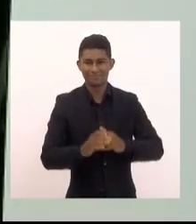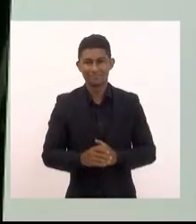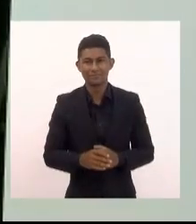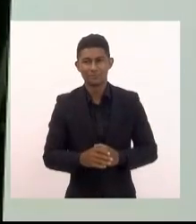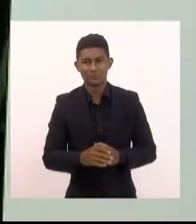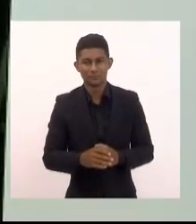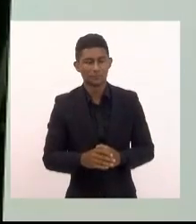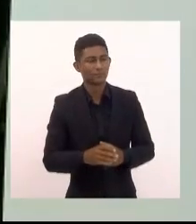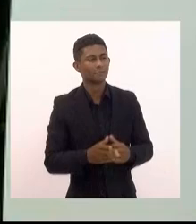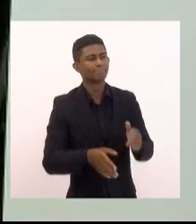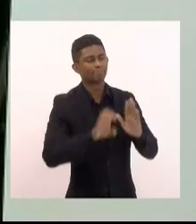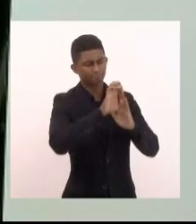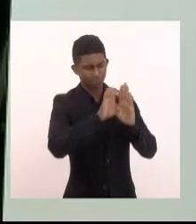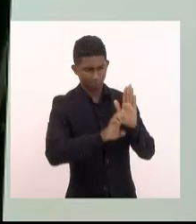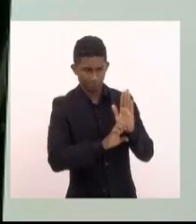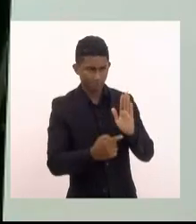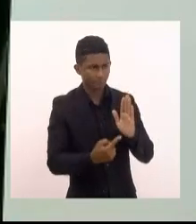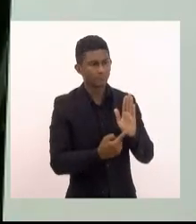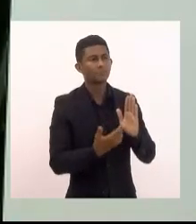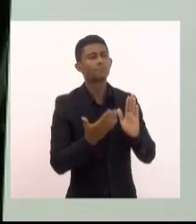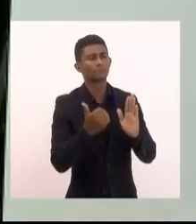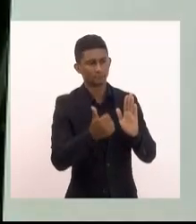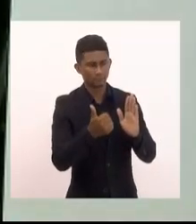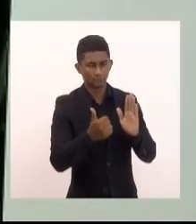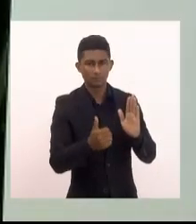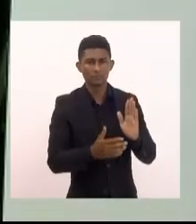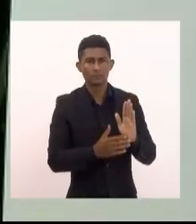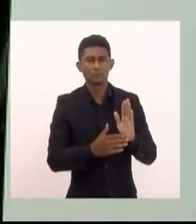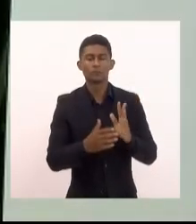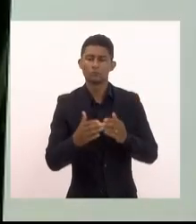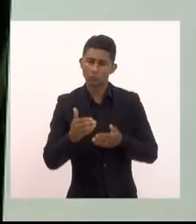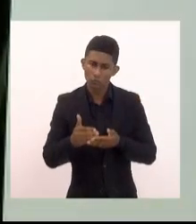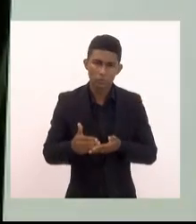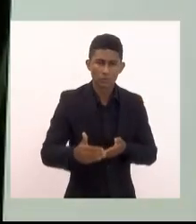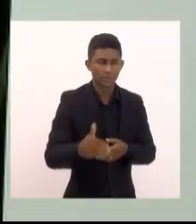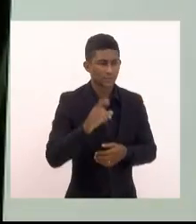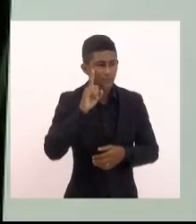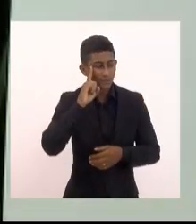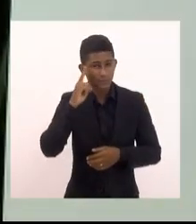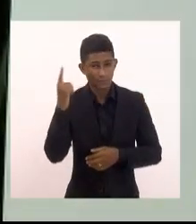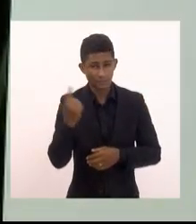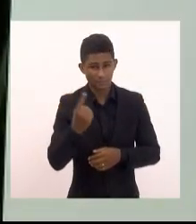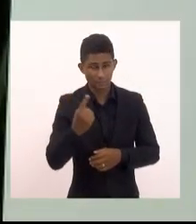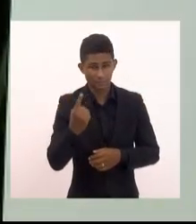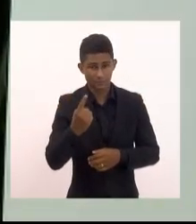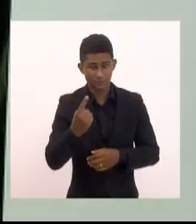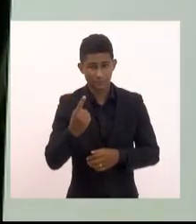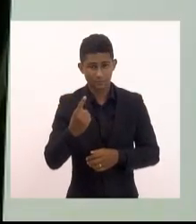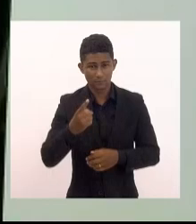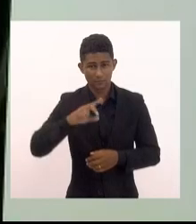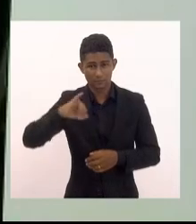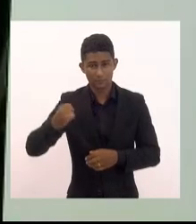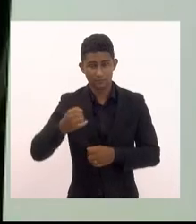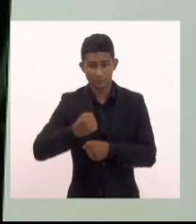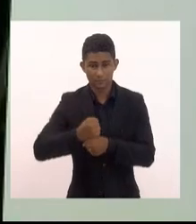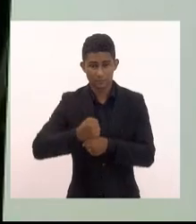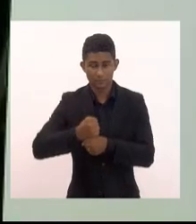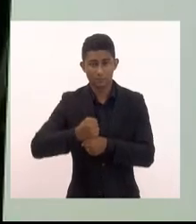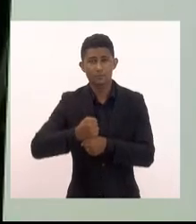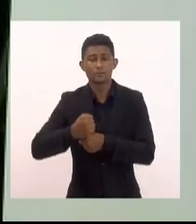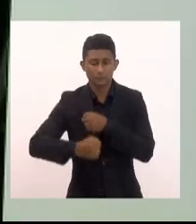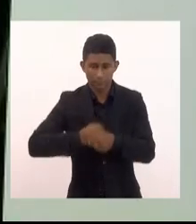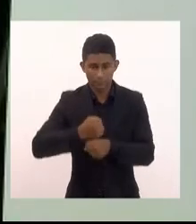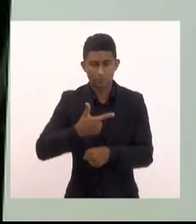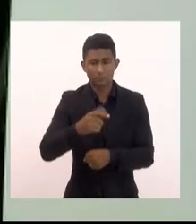subemenda e ele passa a vigorar a partir de 1º de janeiro de 2022,